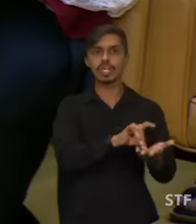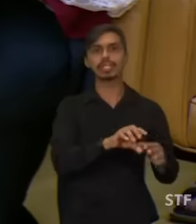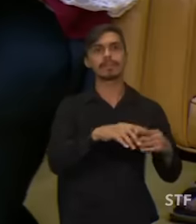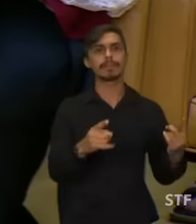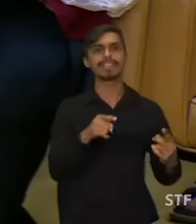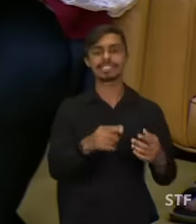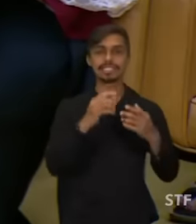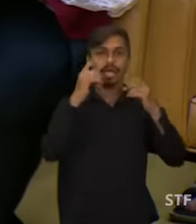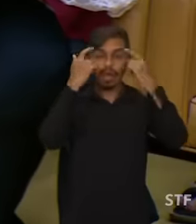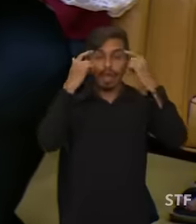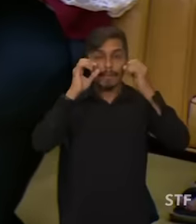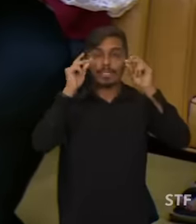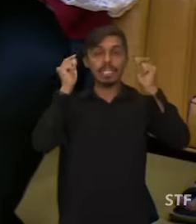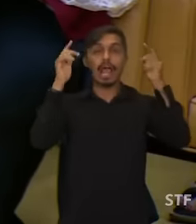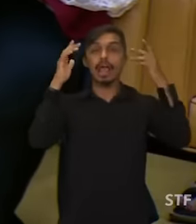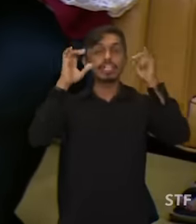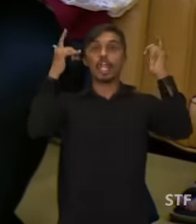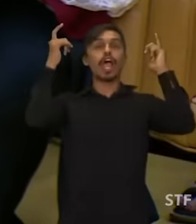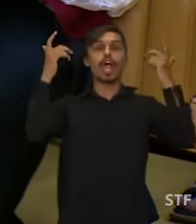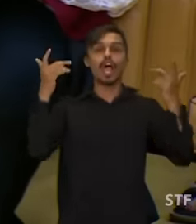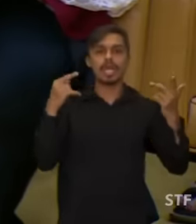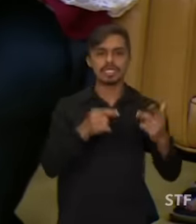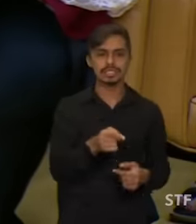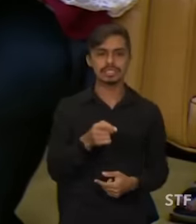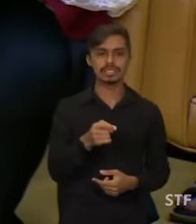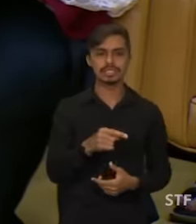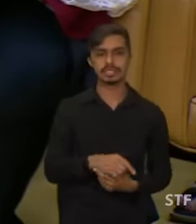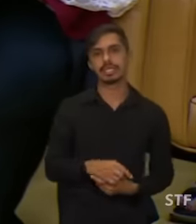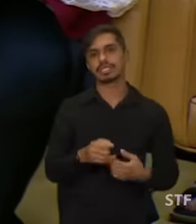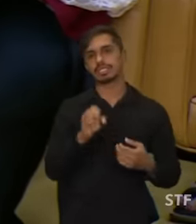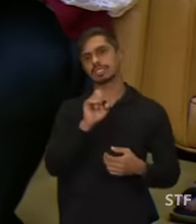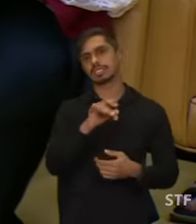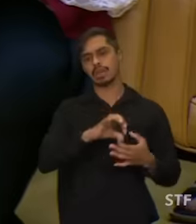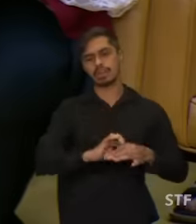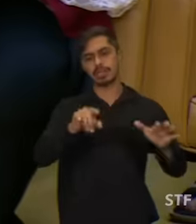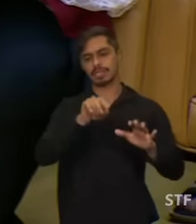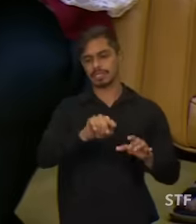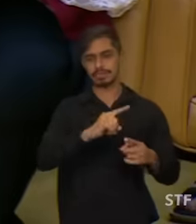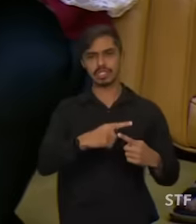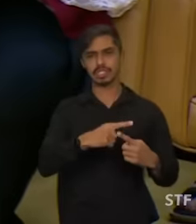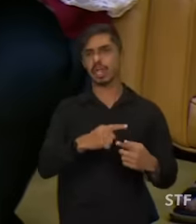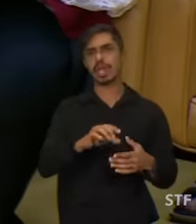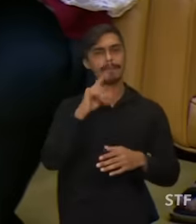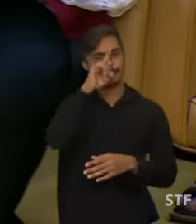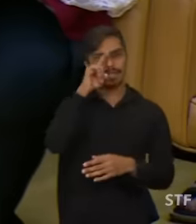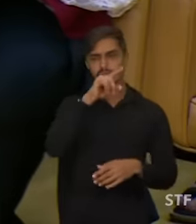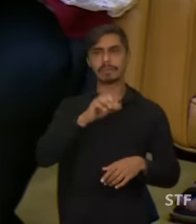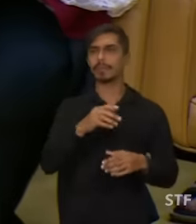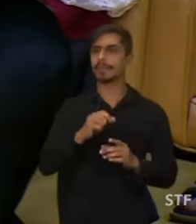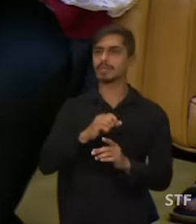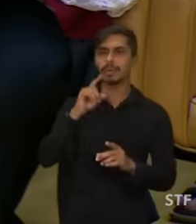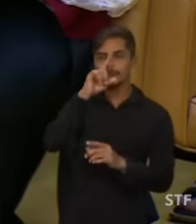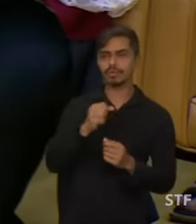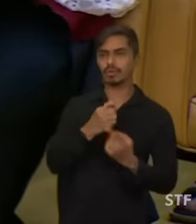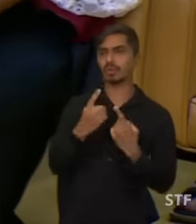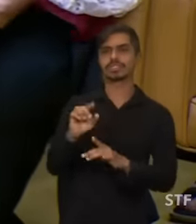surto psiquiátrico, né? Colocar essas pessoas em liberdade significa um risco muito grande, não só para a sociedade, mas como para elas mesmas. Elas têm um risco